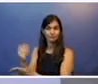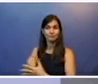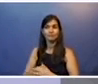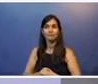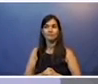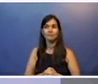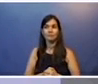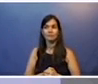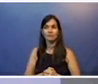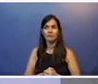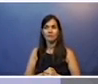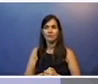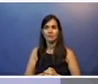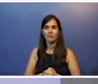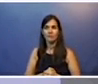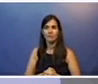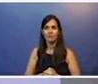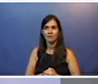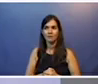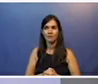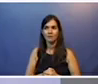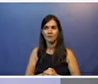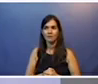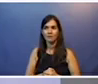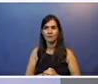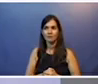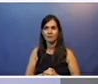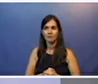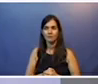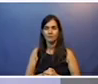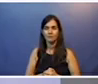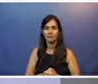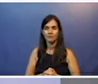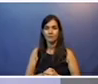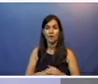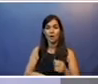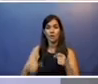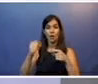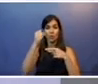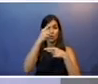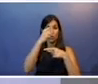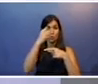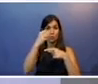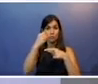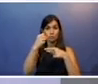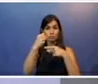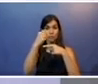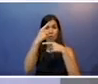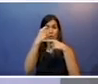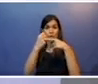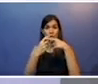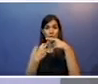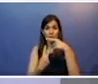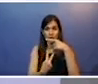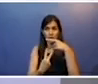Tangente de 30 faz seno de 30 dividido por cosseno de 30. Meio por raiz de 3 sobre